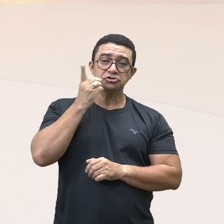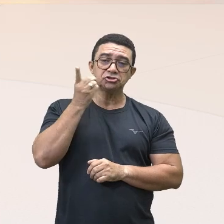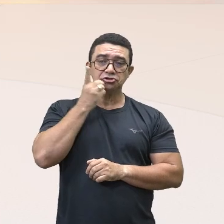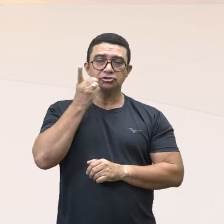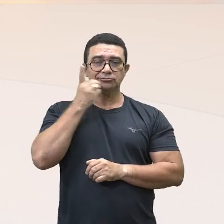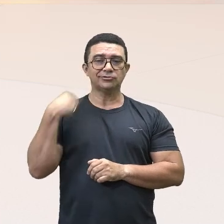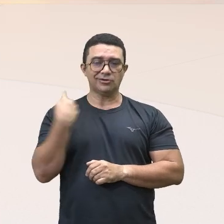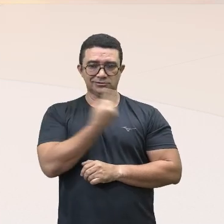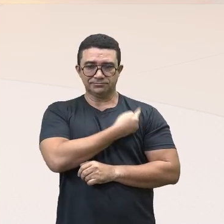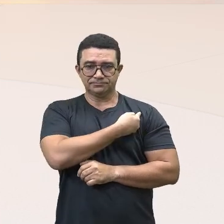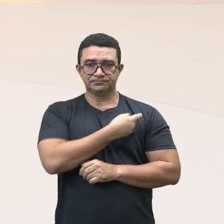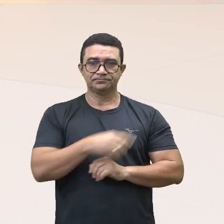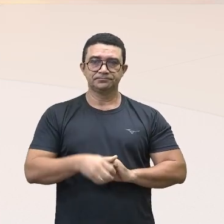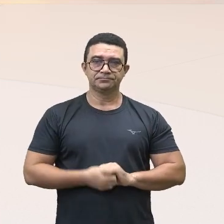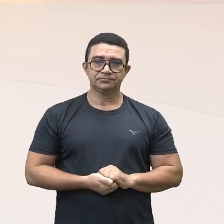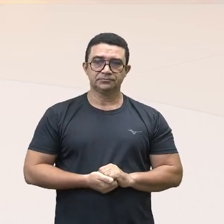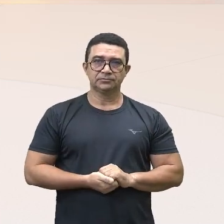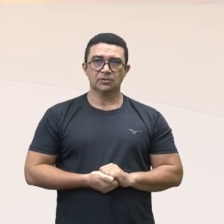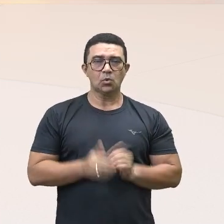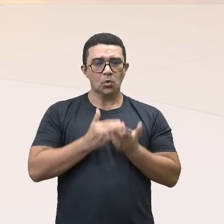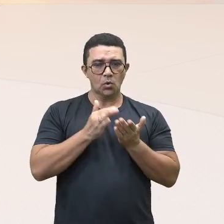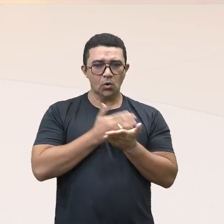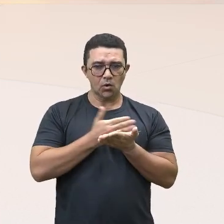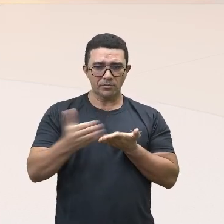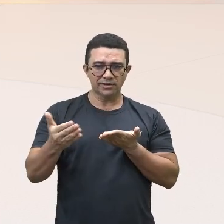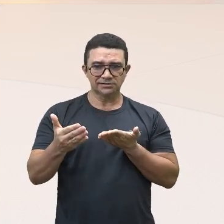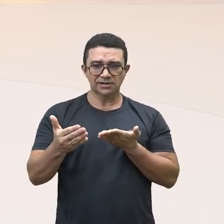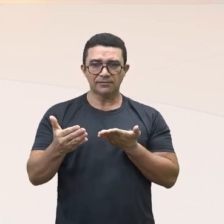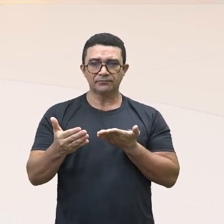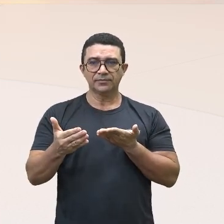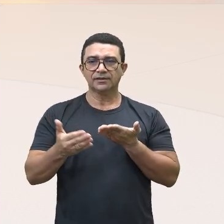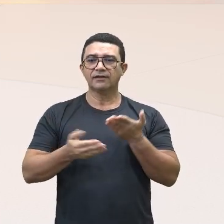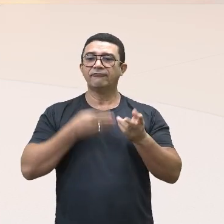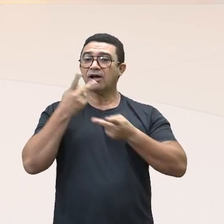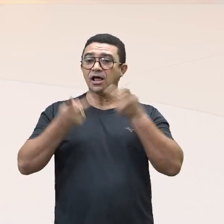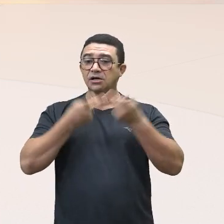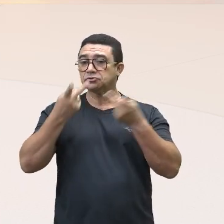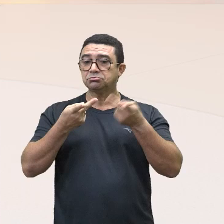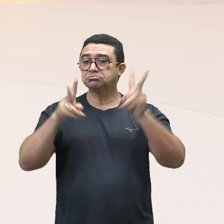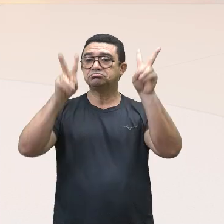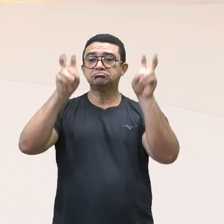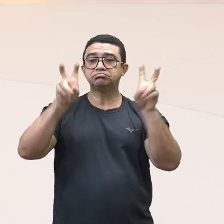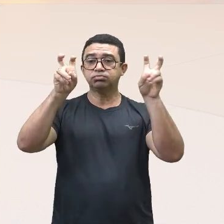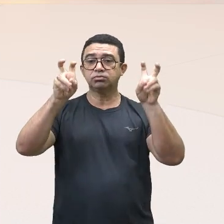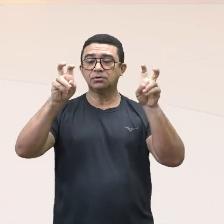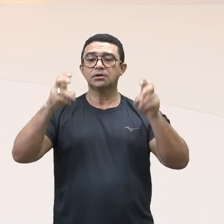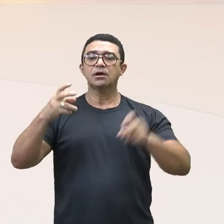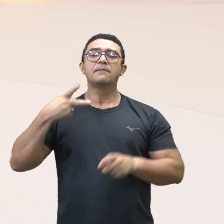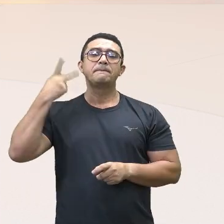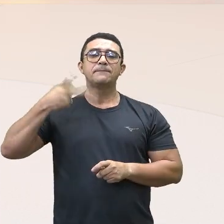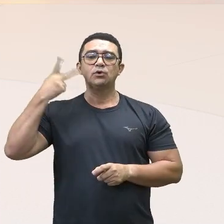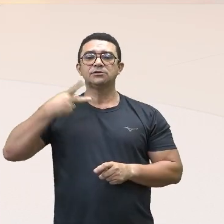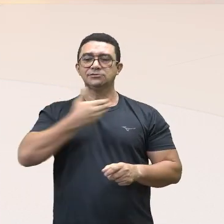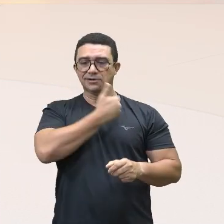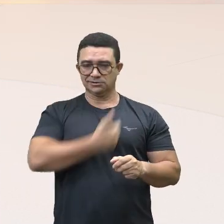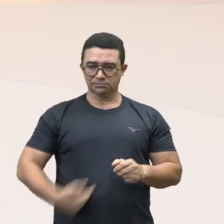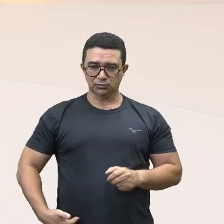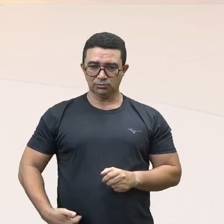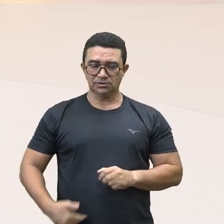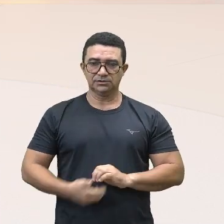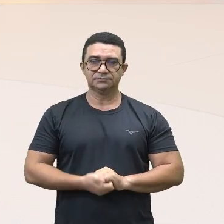então falando sobre aí as políticas públicas. Vamos falar então de políticas